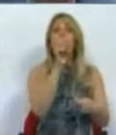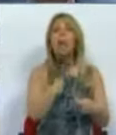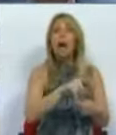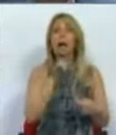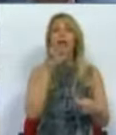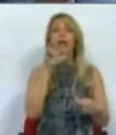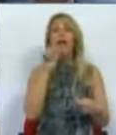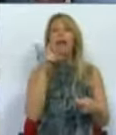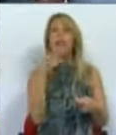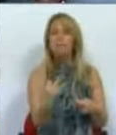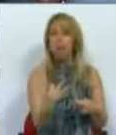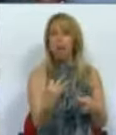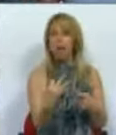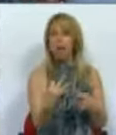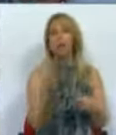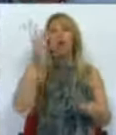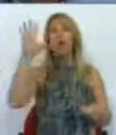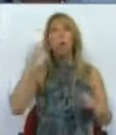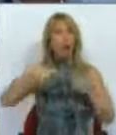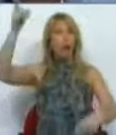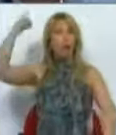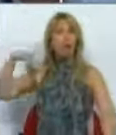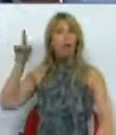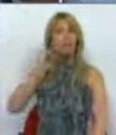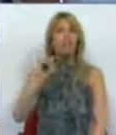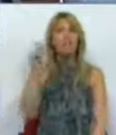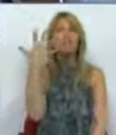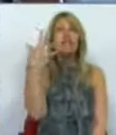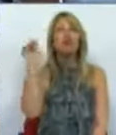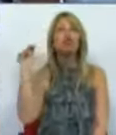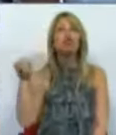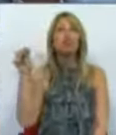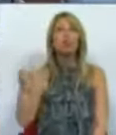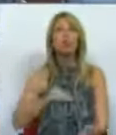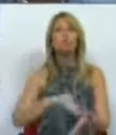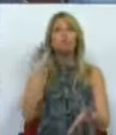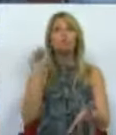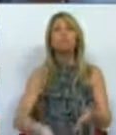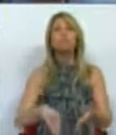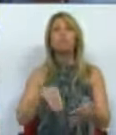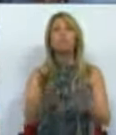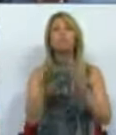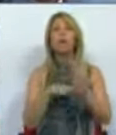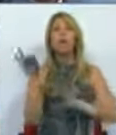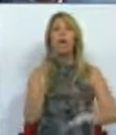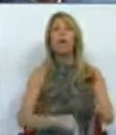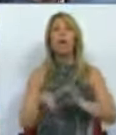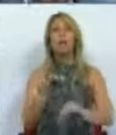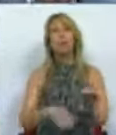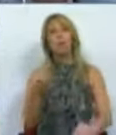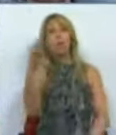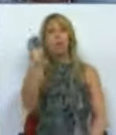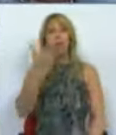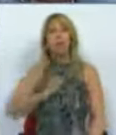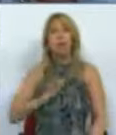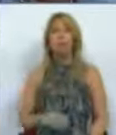RTP quando, no passado dia 5 de junho, subscreveu o programa eleitoral do Partido Social